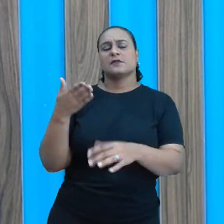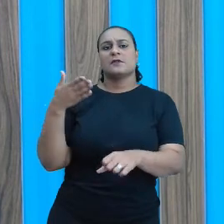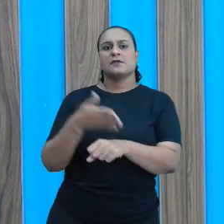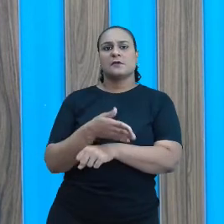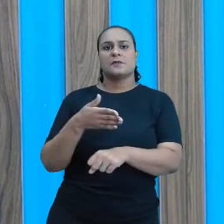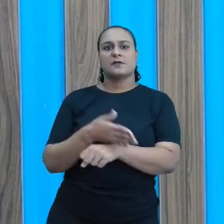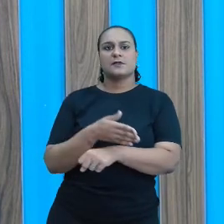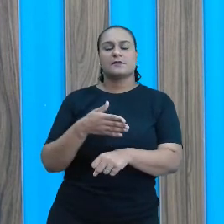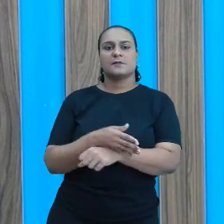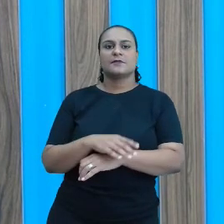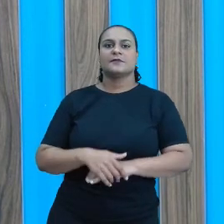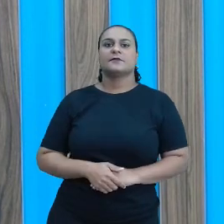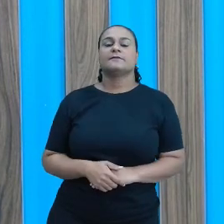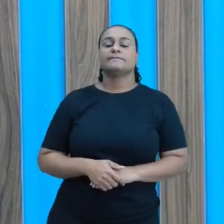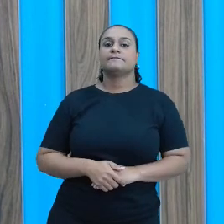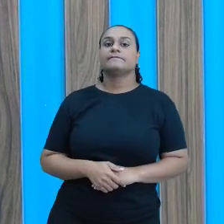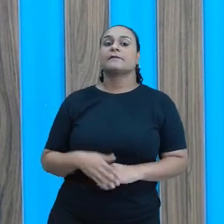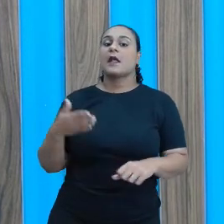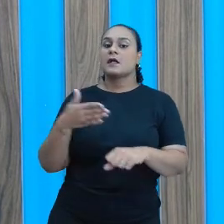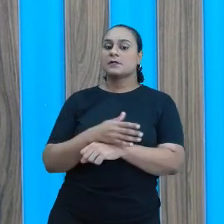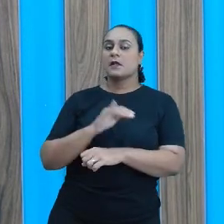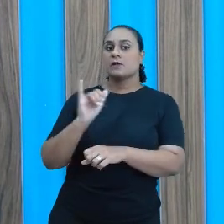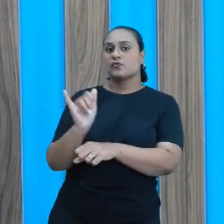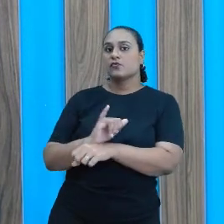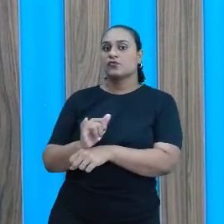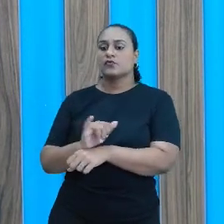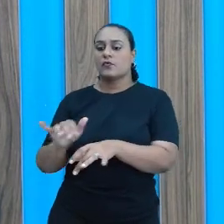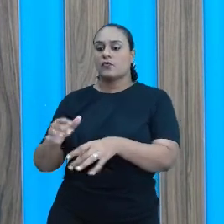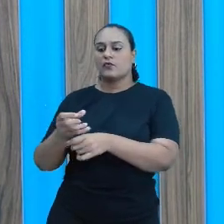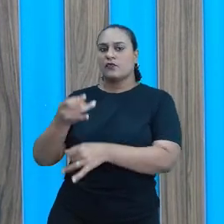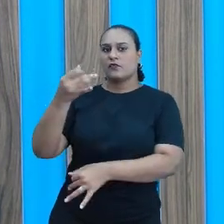Vai lá no YouTube, escreve pra gente,